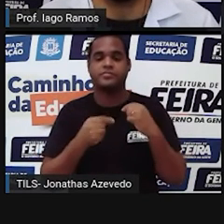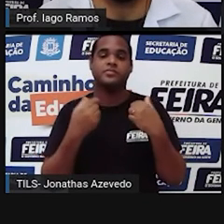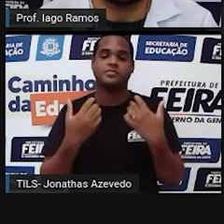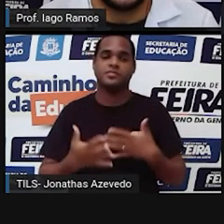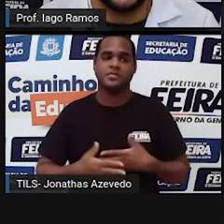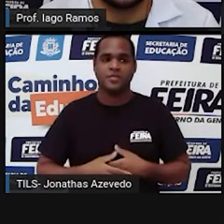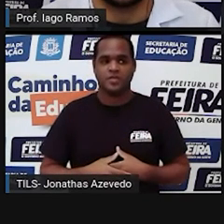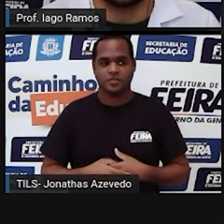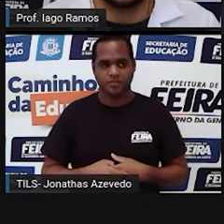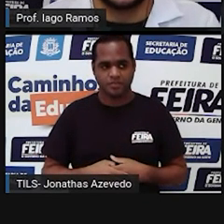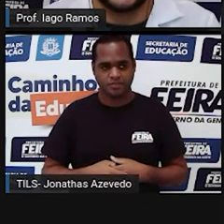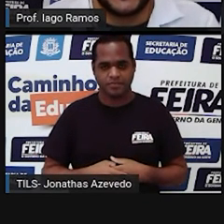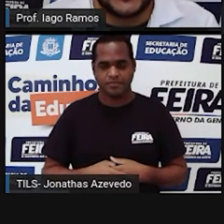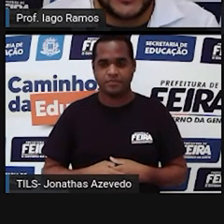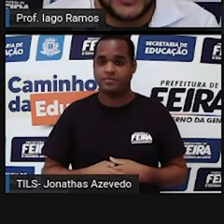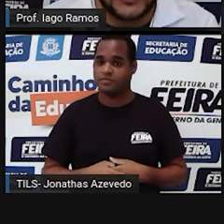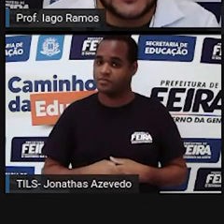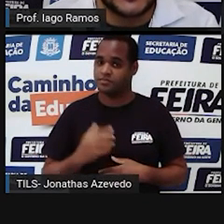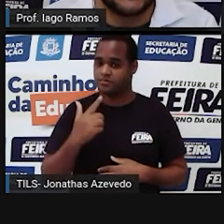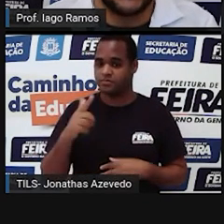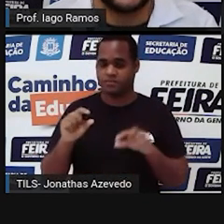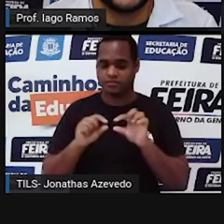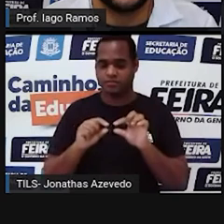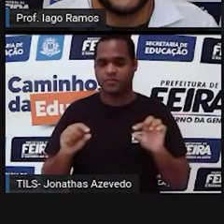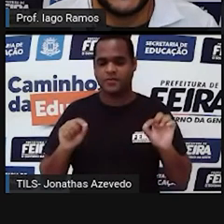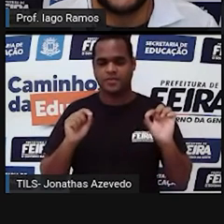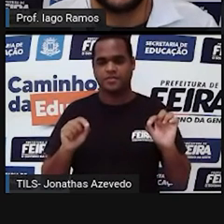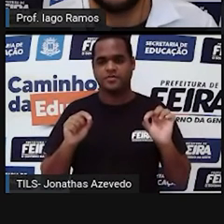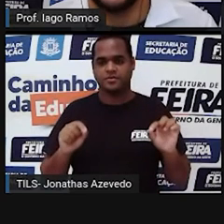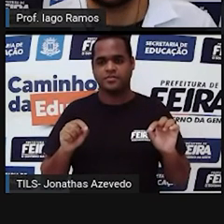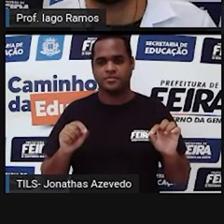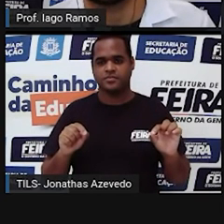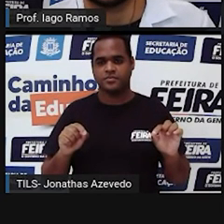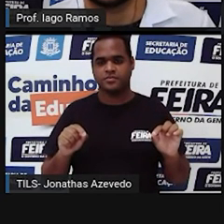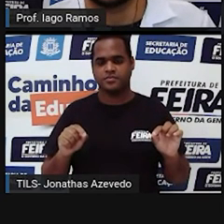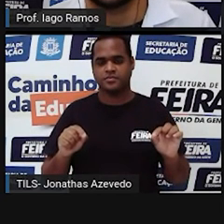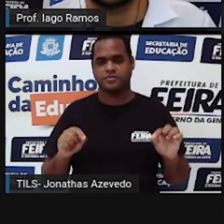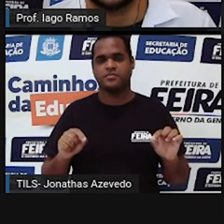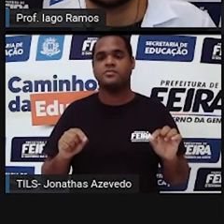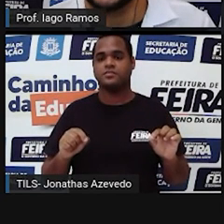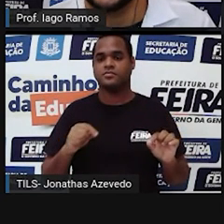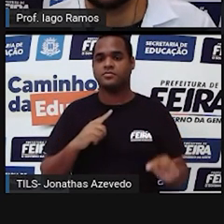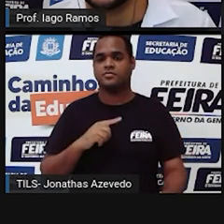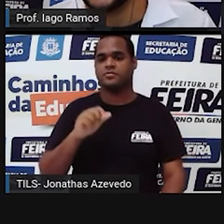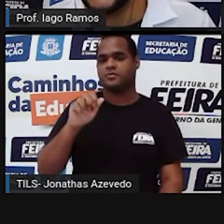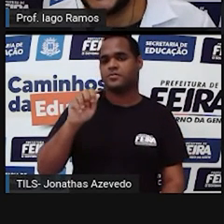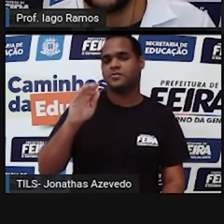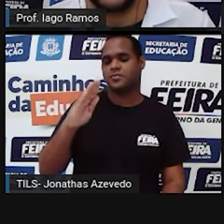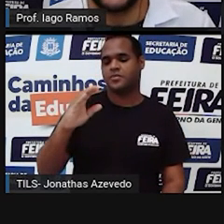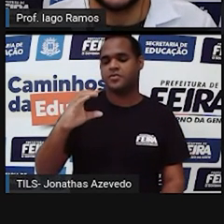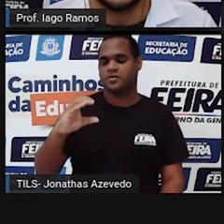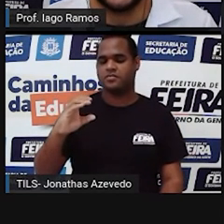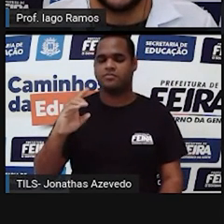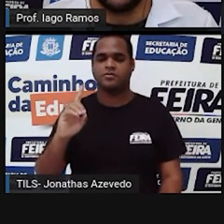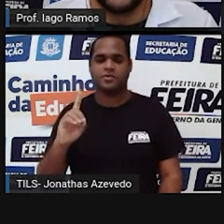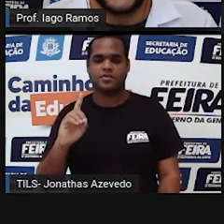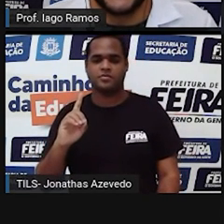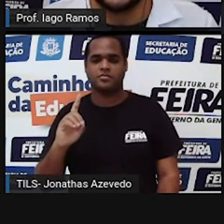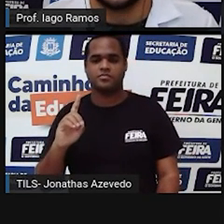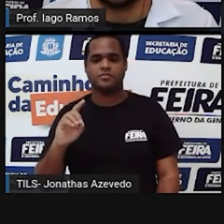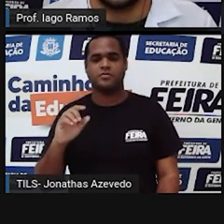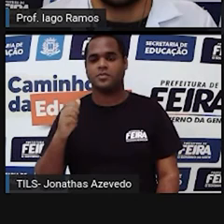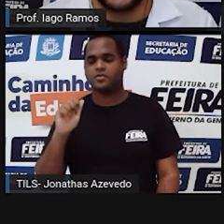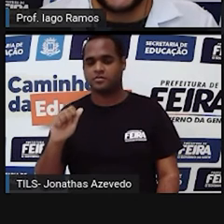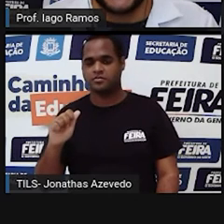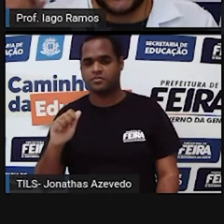E tem a legenda ali em cima, onde tem um A, um B, um C e um D barra E, né? O